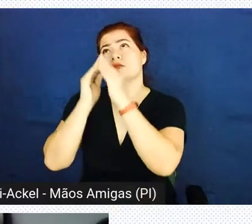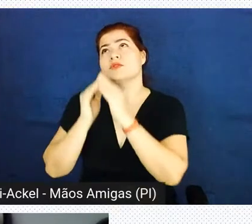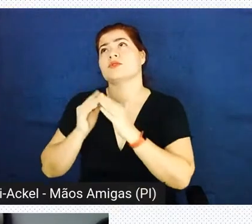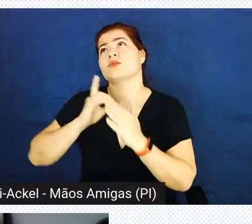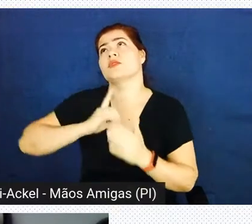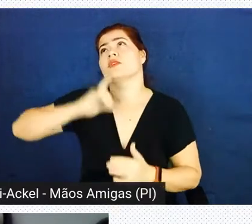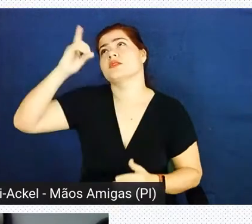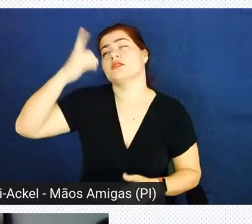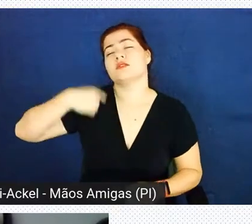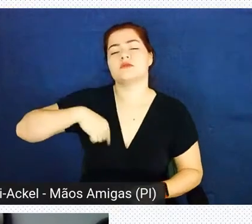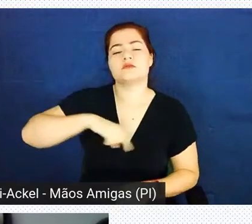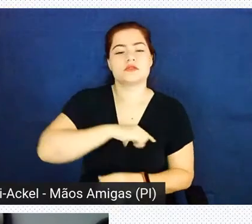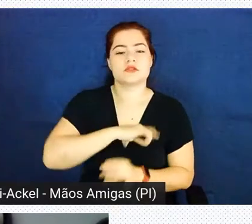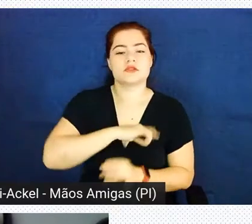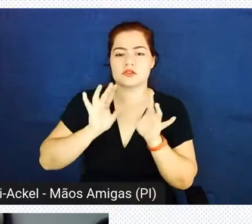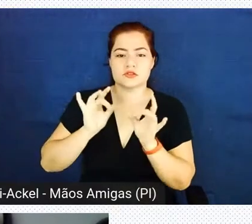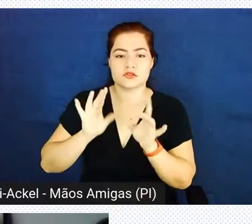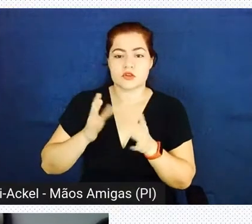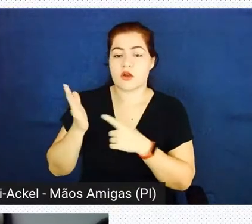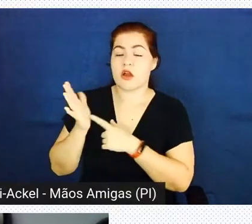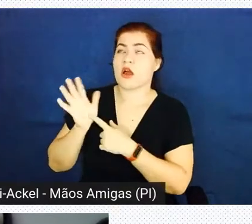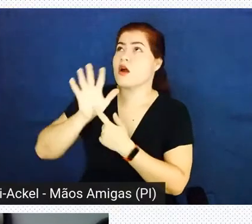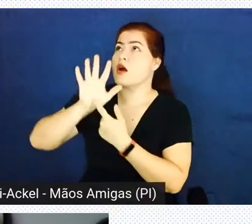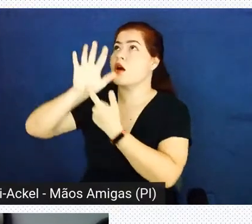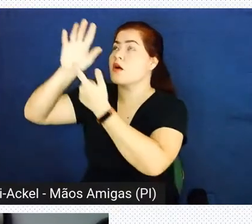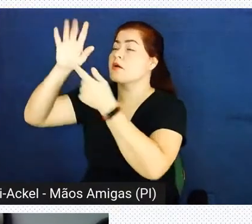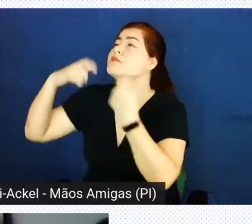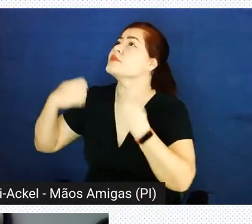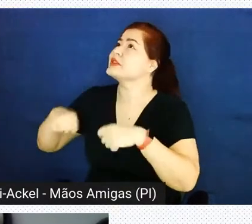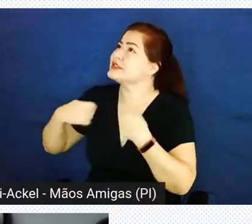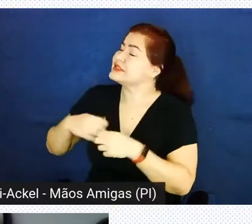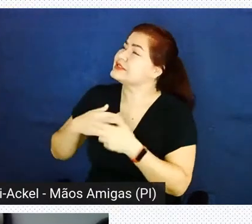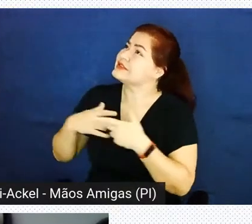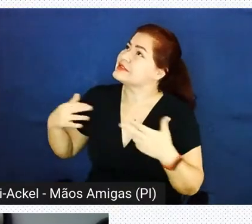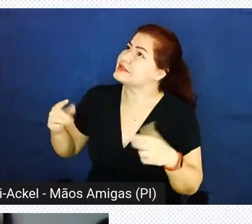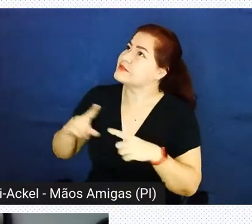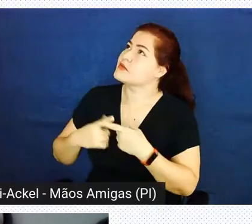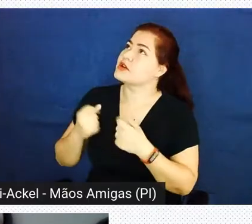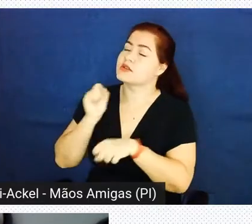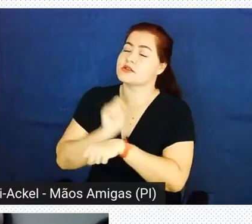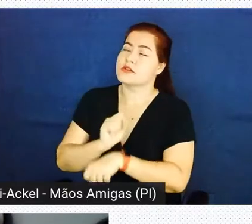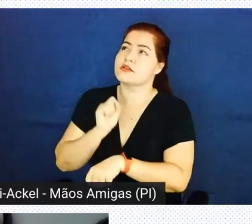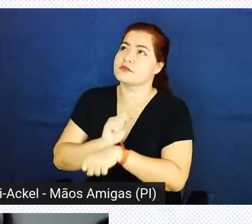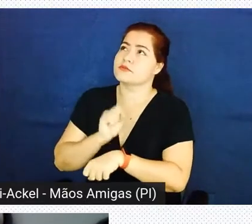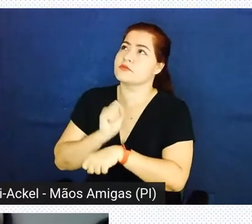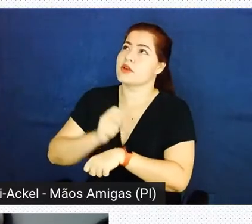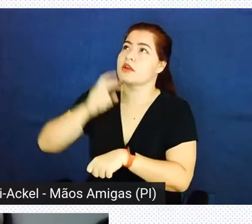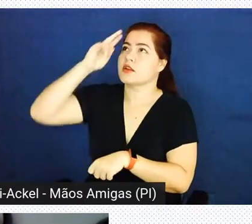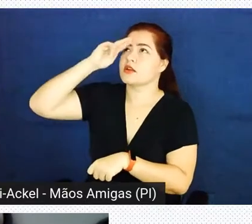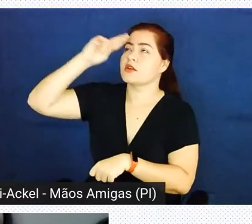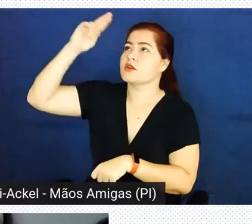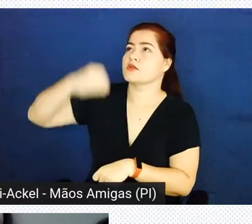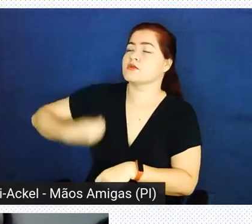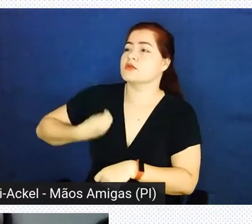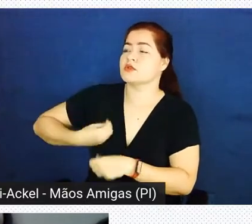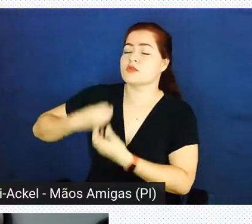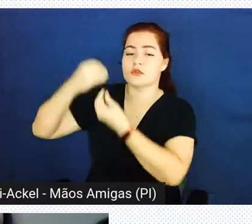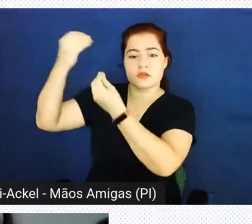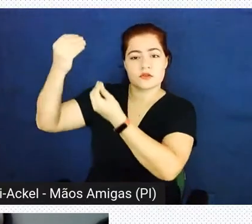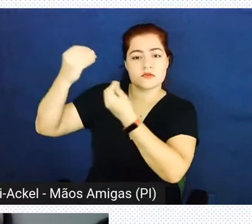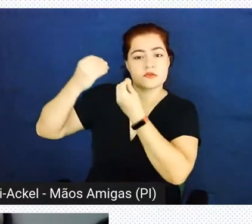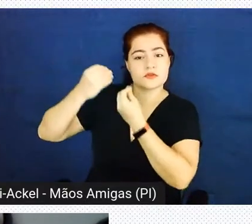a gente simplesmente apresenta as necessidades, mas espera que o Senhor da vida nos atenda